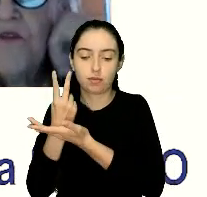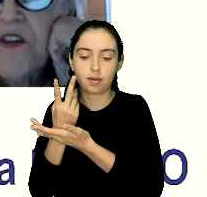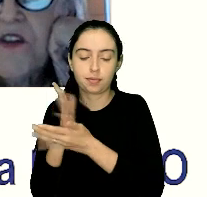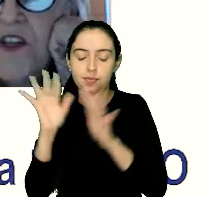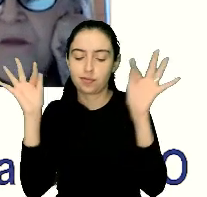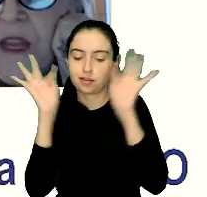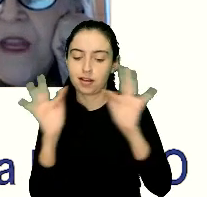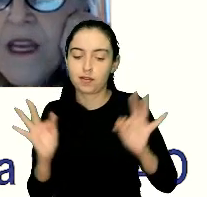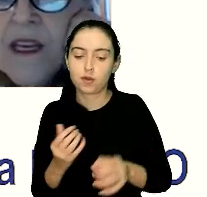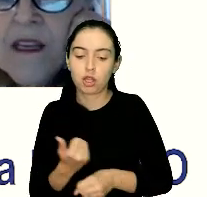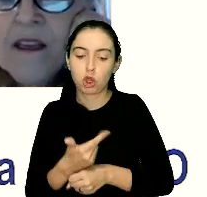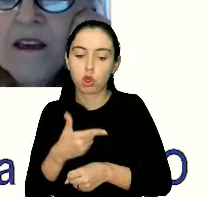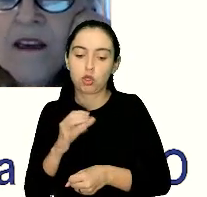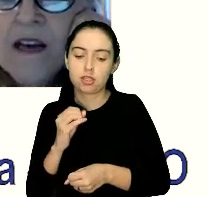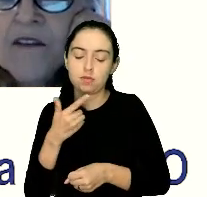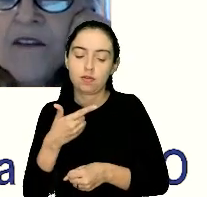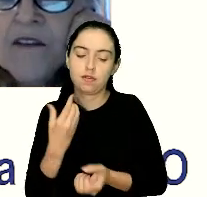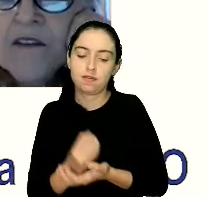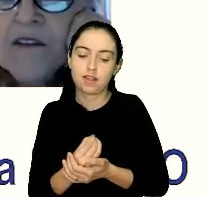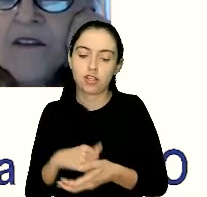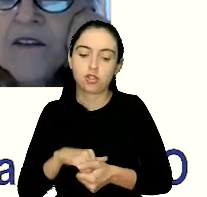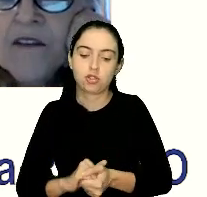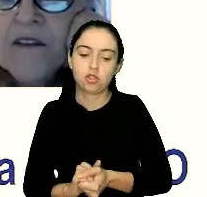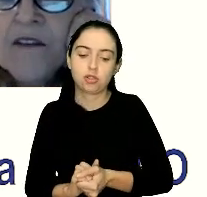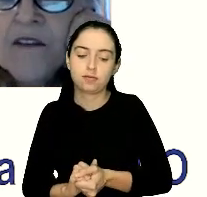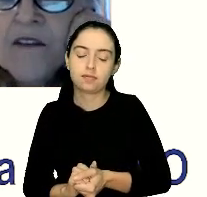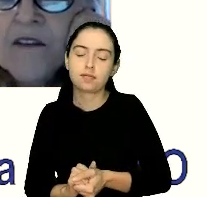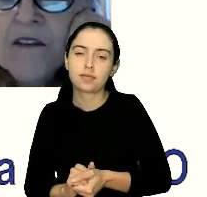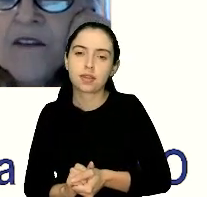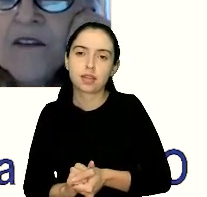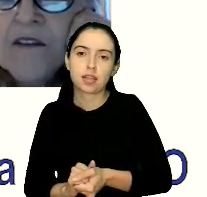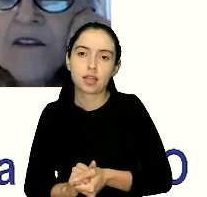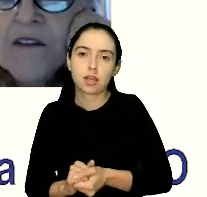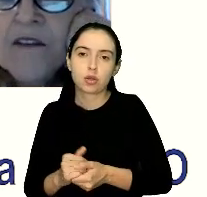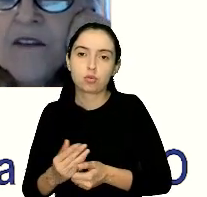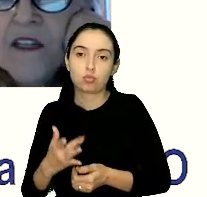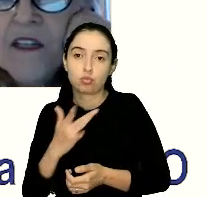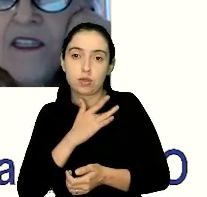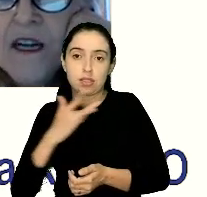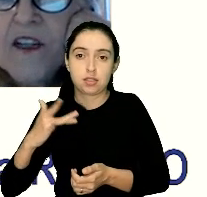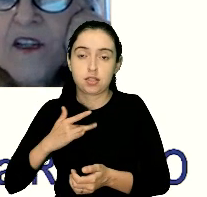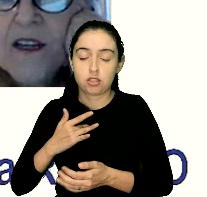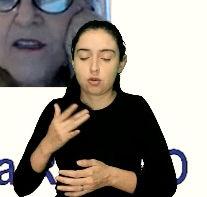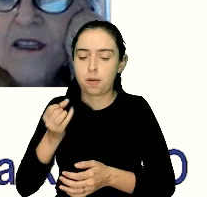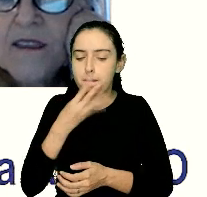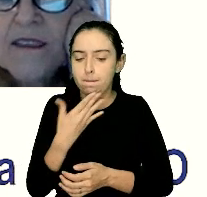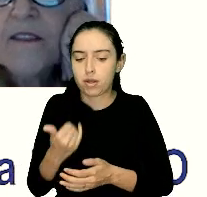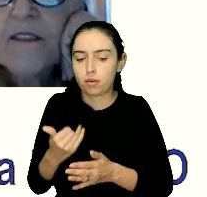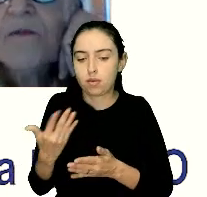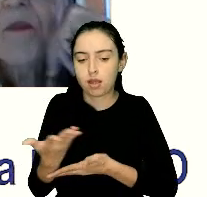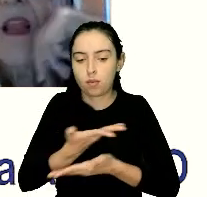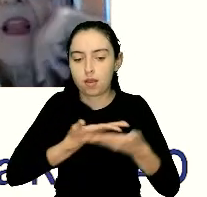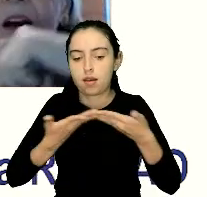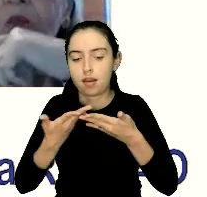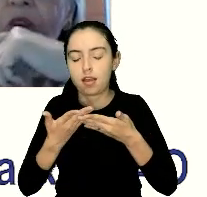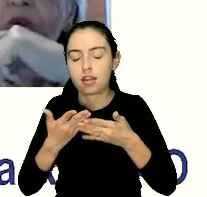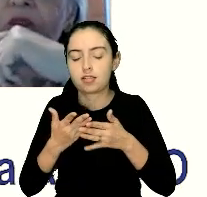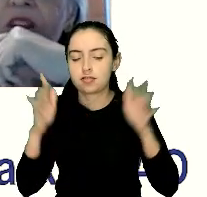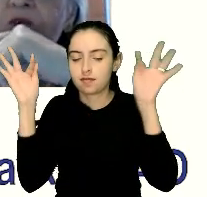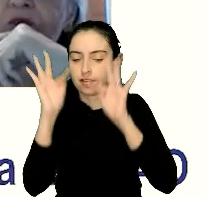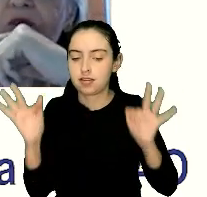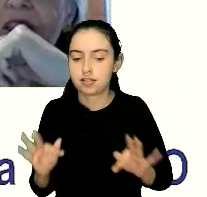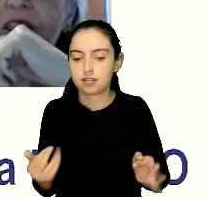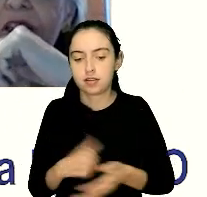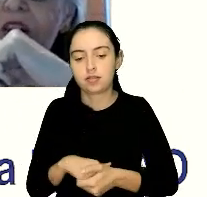mundo em 2020, atribuiu a assistência médica de boa qualidade à felicidade dela, né?